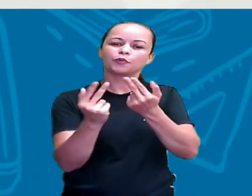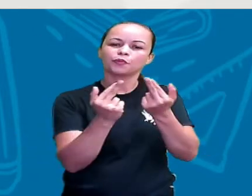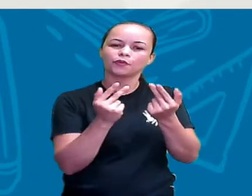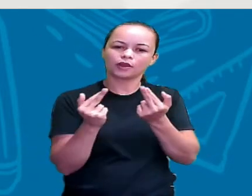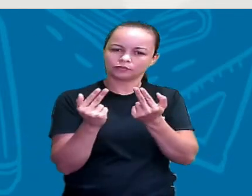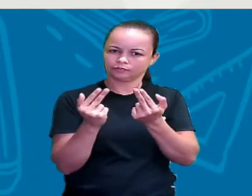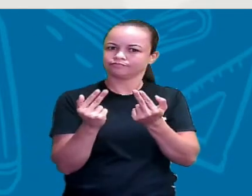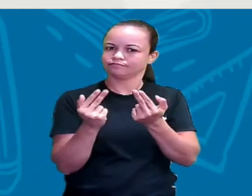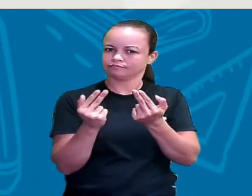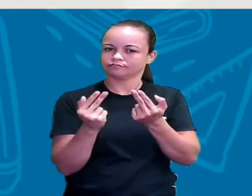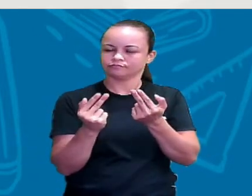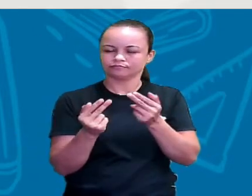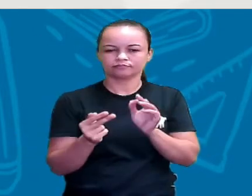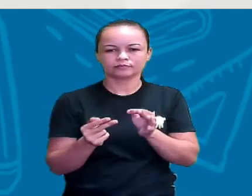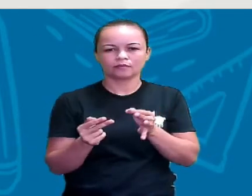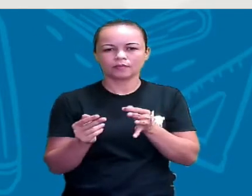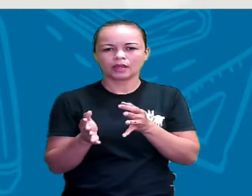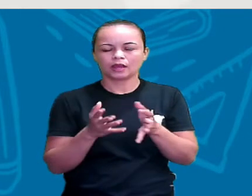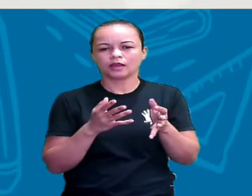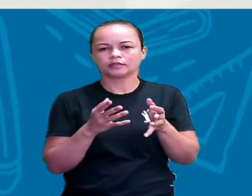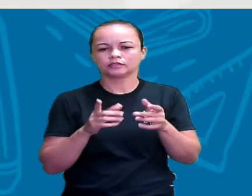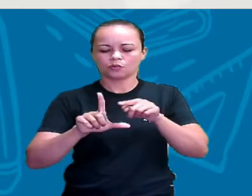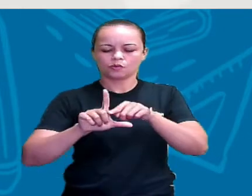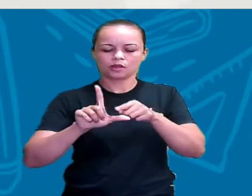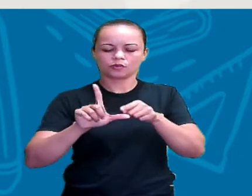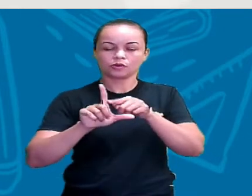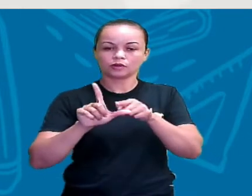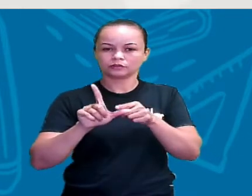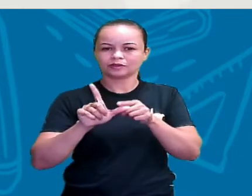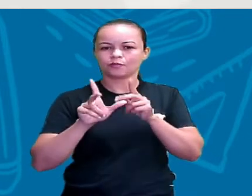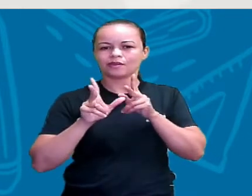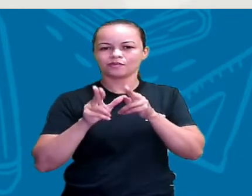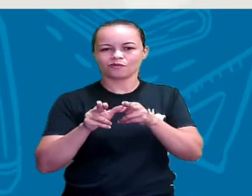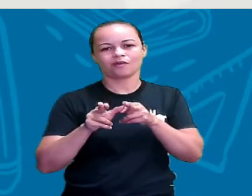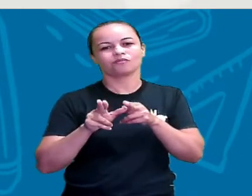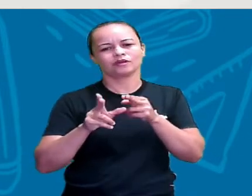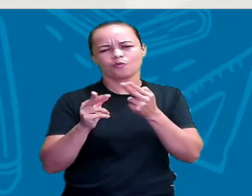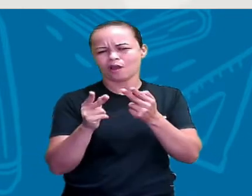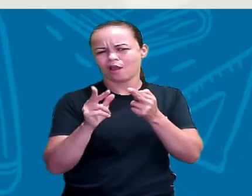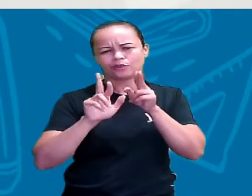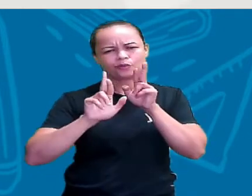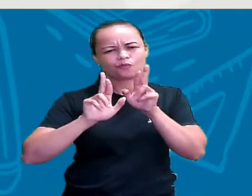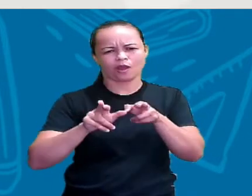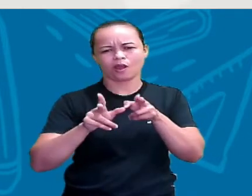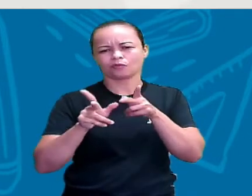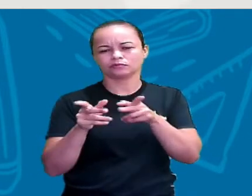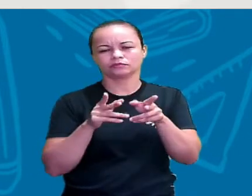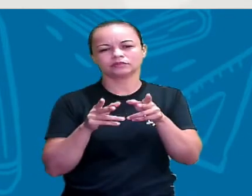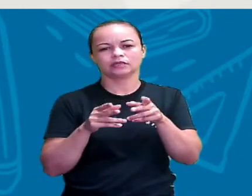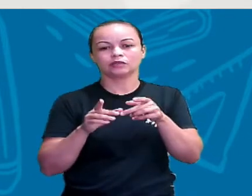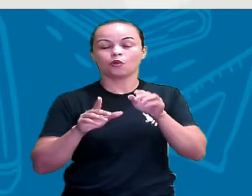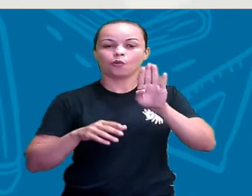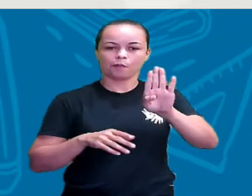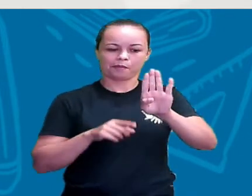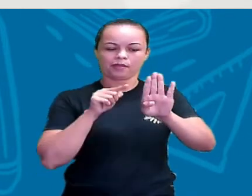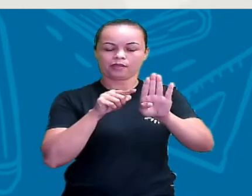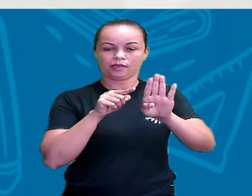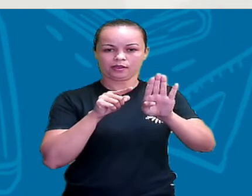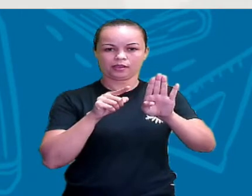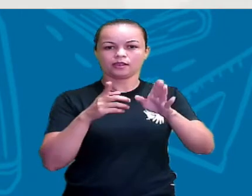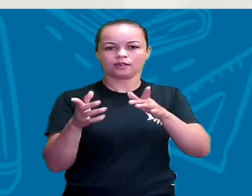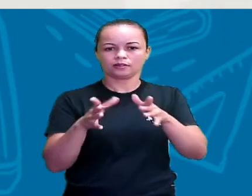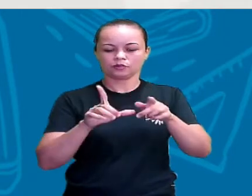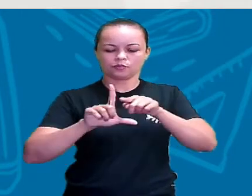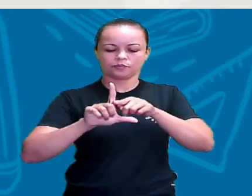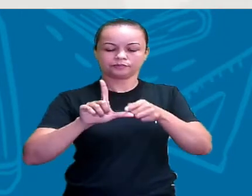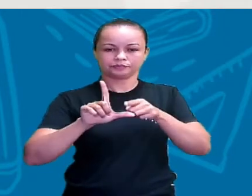não é isso? Ou seja, os meus ângulos, eles são o quê? Iguais. Meu ângulo B, vocês podem observar aí, e